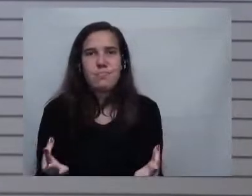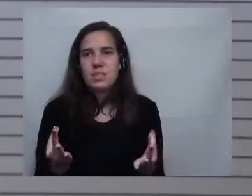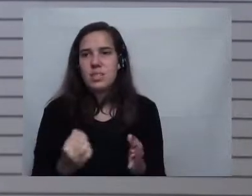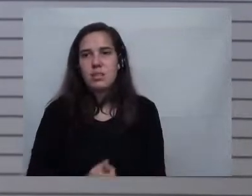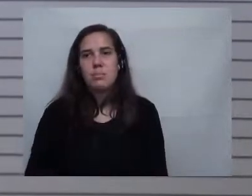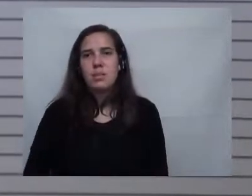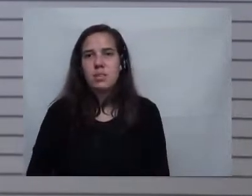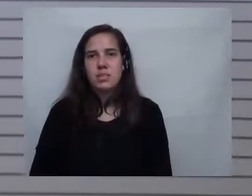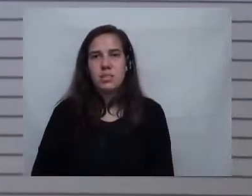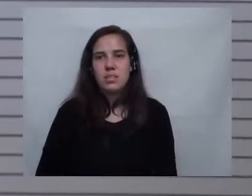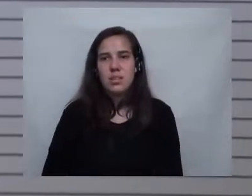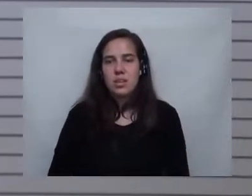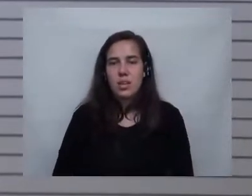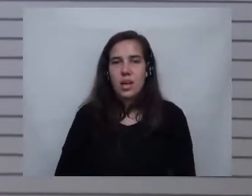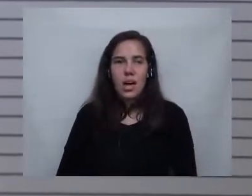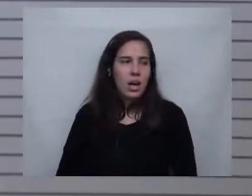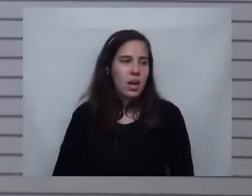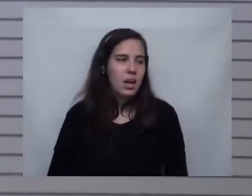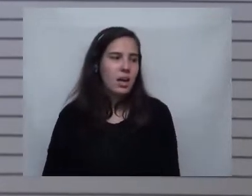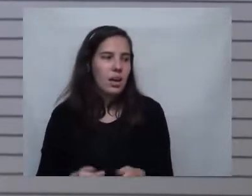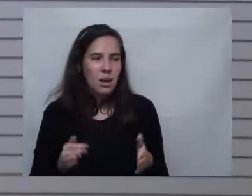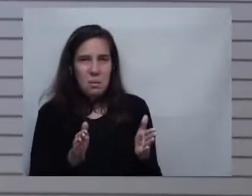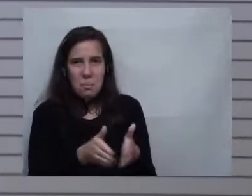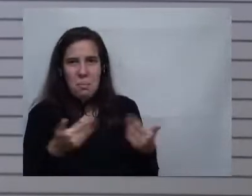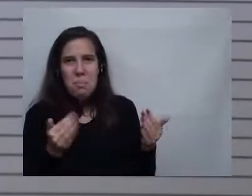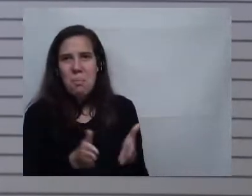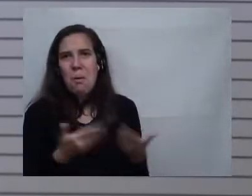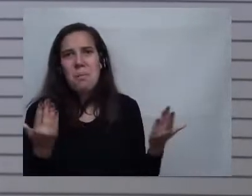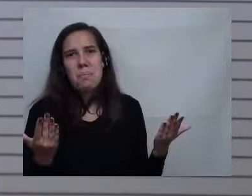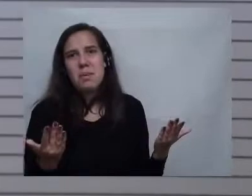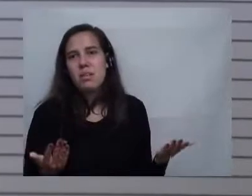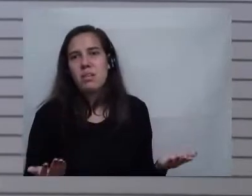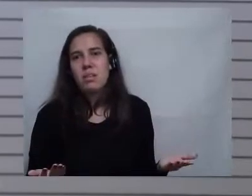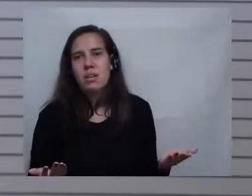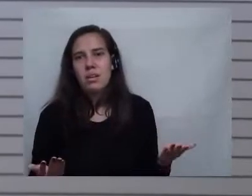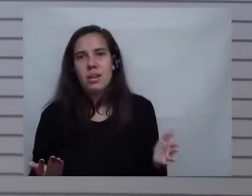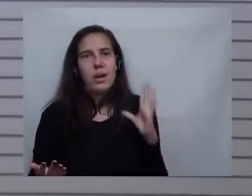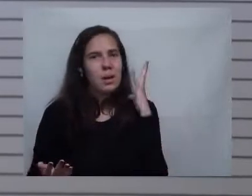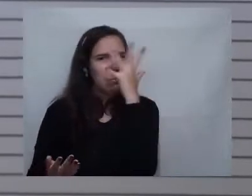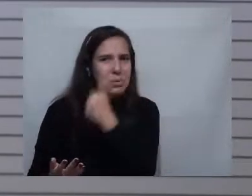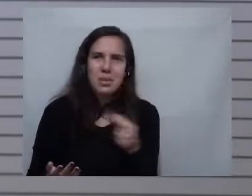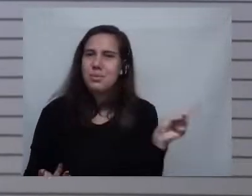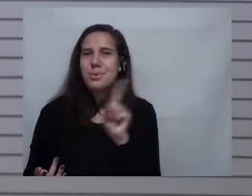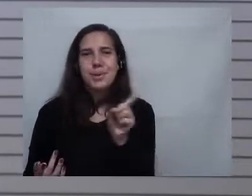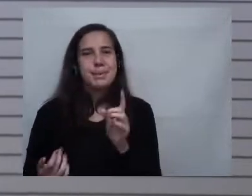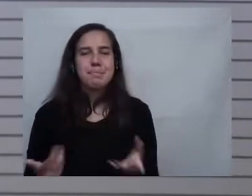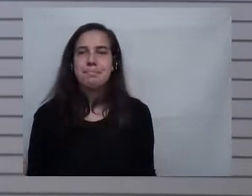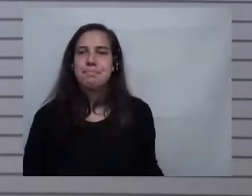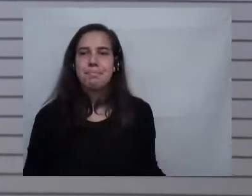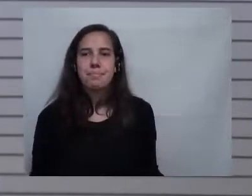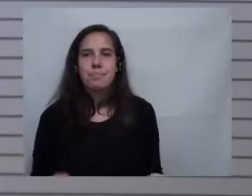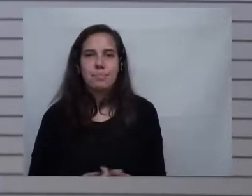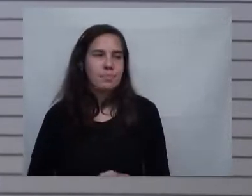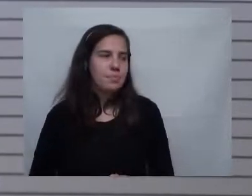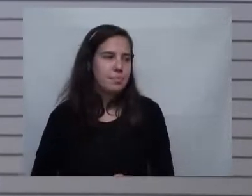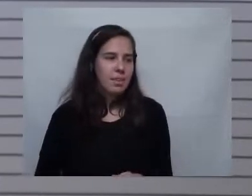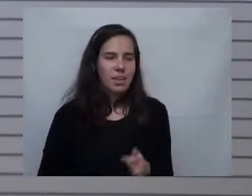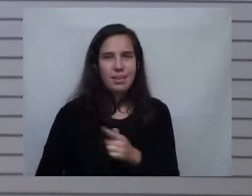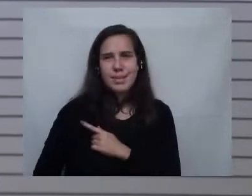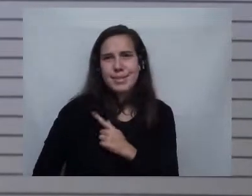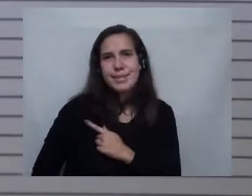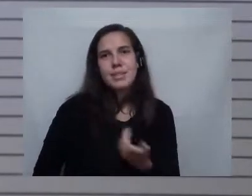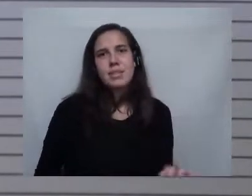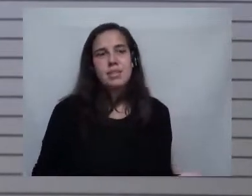o olho azul em pobre igual a piscina no inverno você é Franca